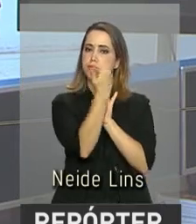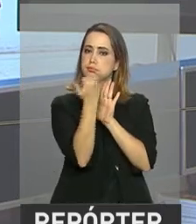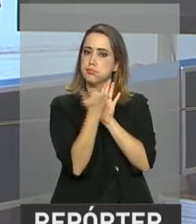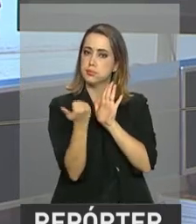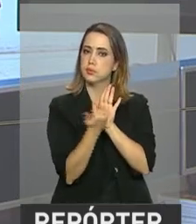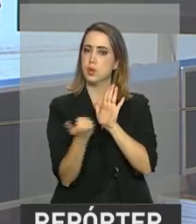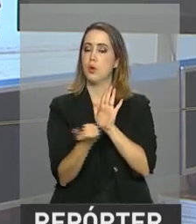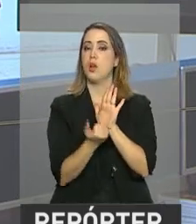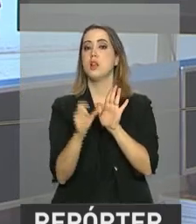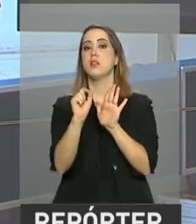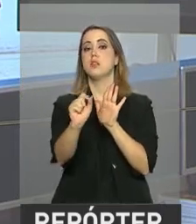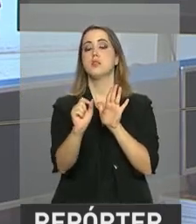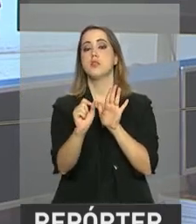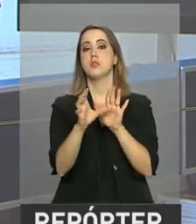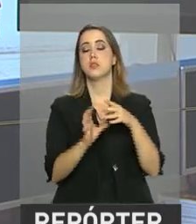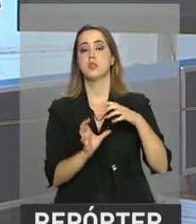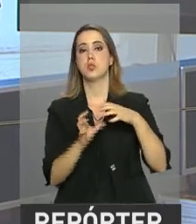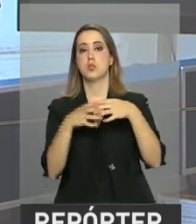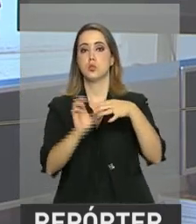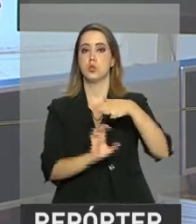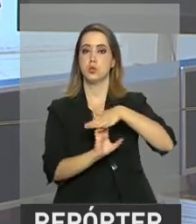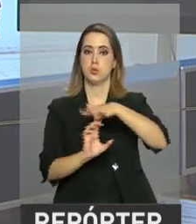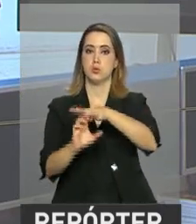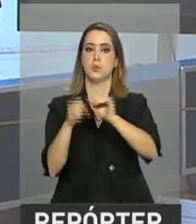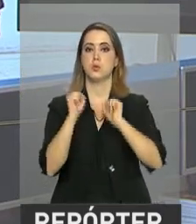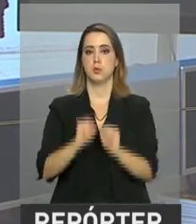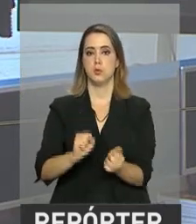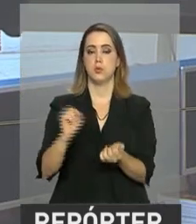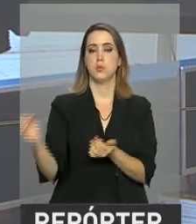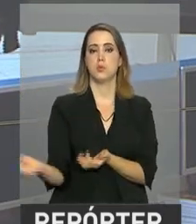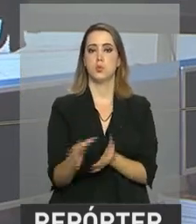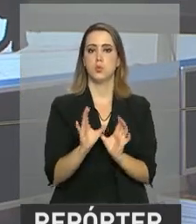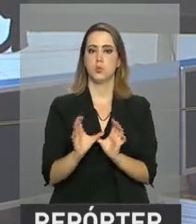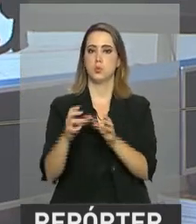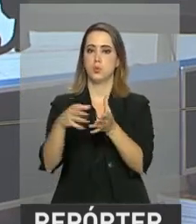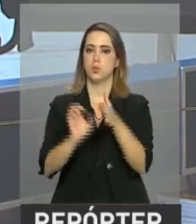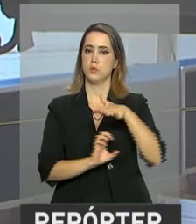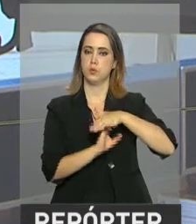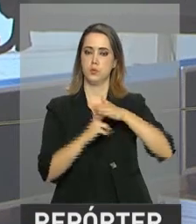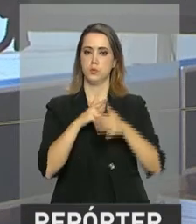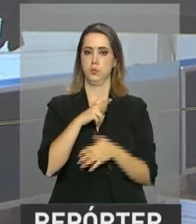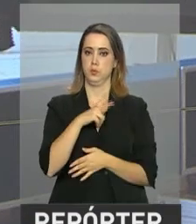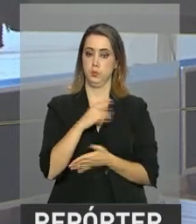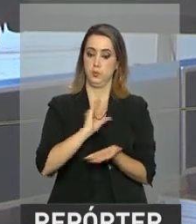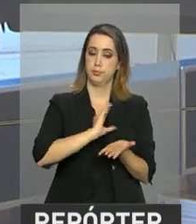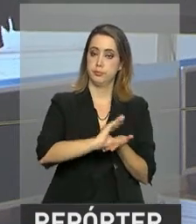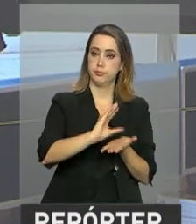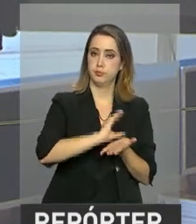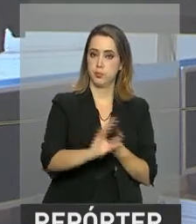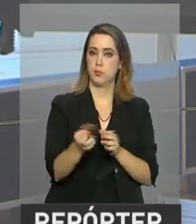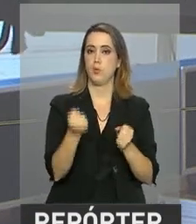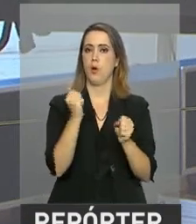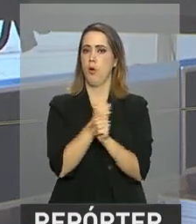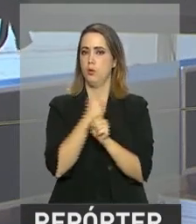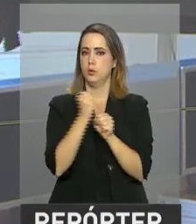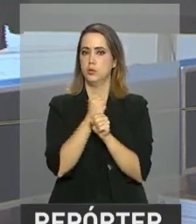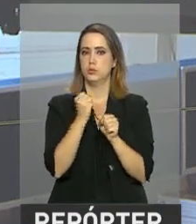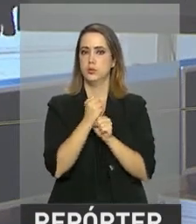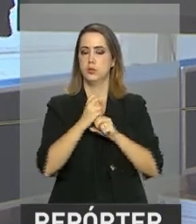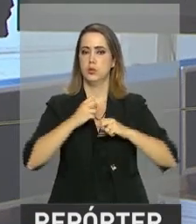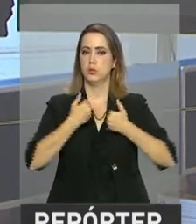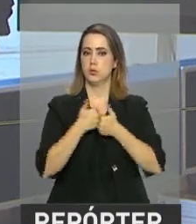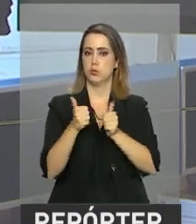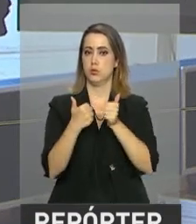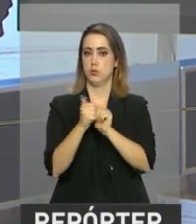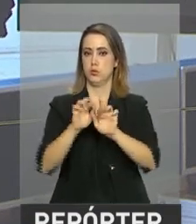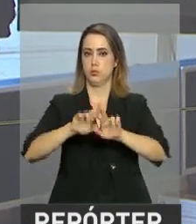empreendimentos públicos federais prontos a receber investimentos de novas parcerias com o setor privado. São obras na área de transportes.